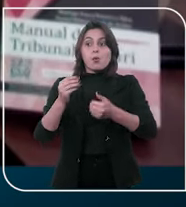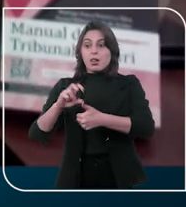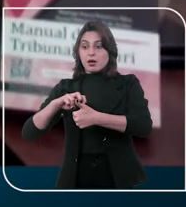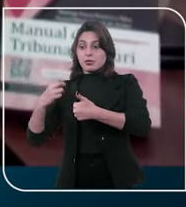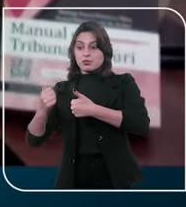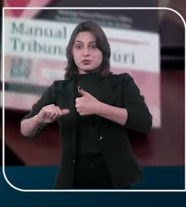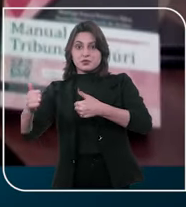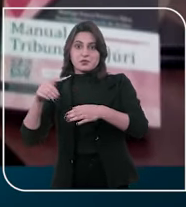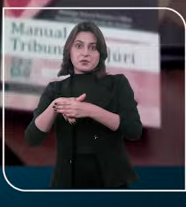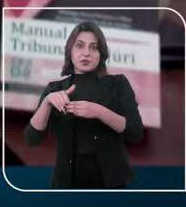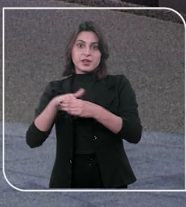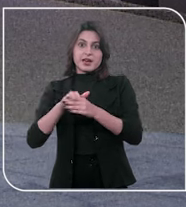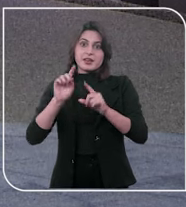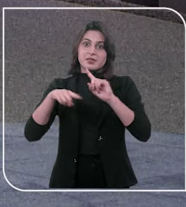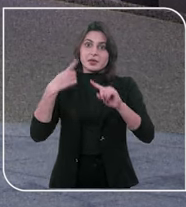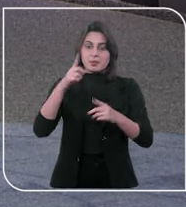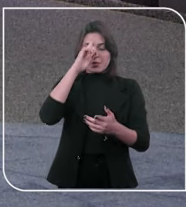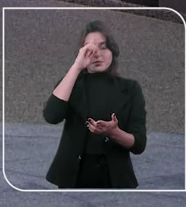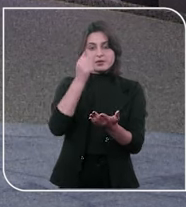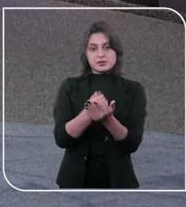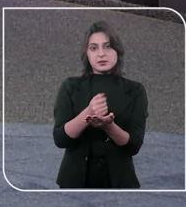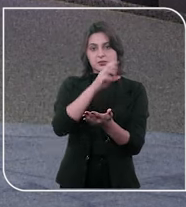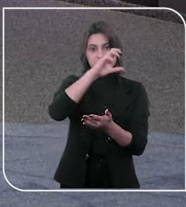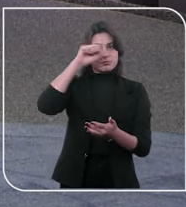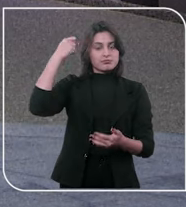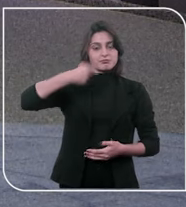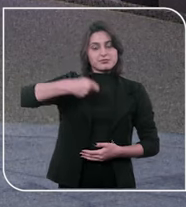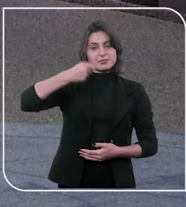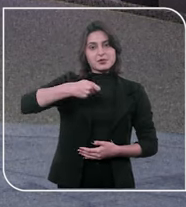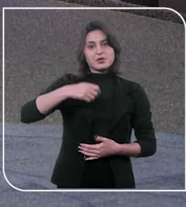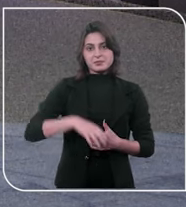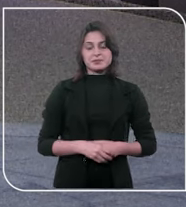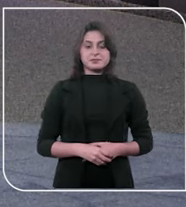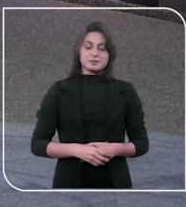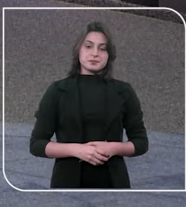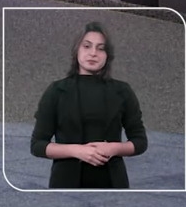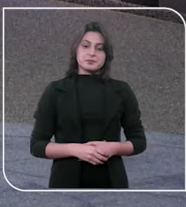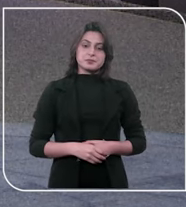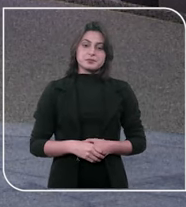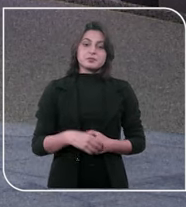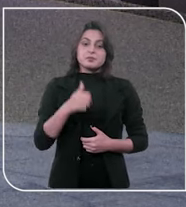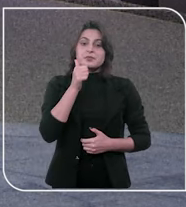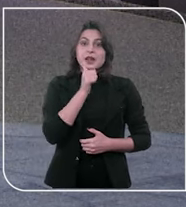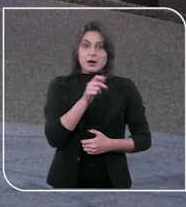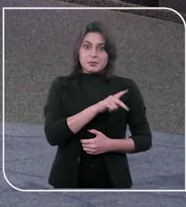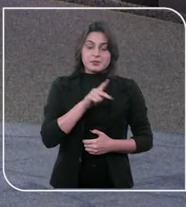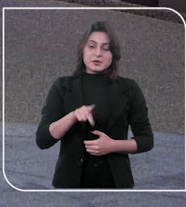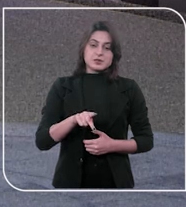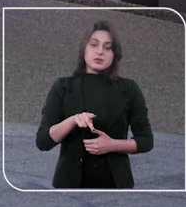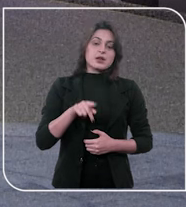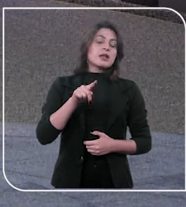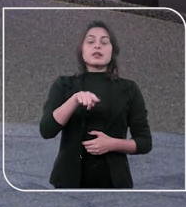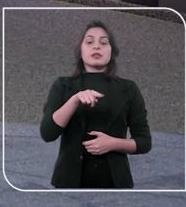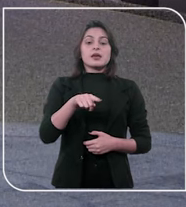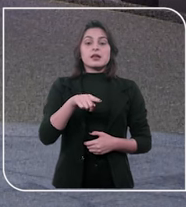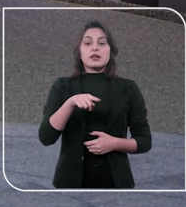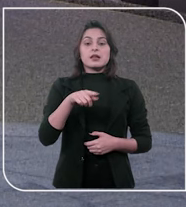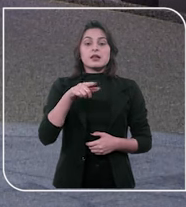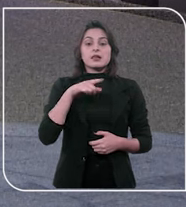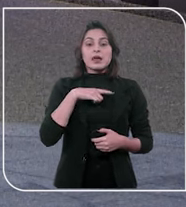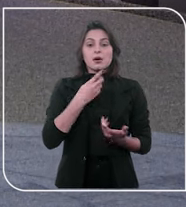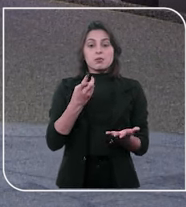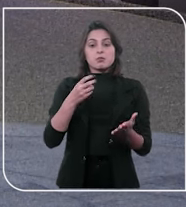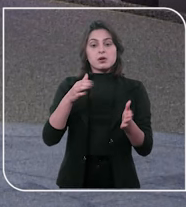Júri. Professora Maiara, eu gostaria que você falasse um pouco sobre a execução provisória da pena após o veredito do júri. Deve ser